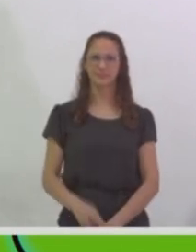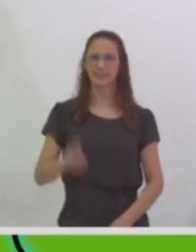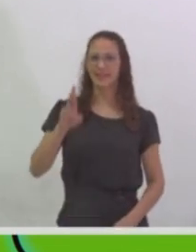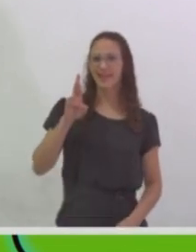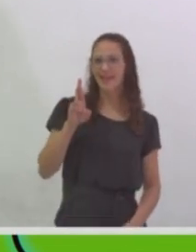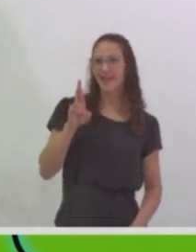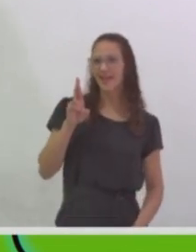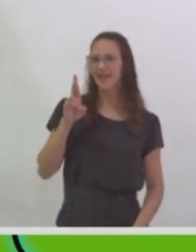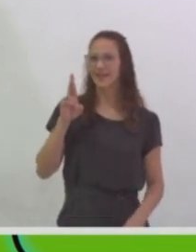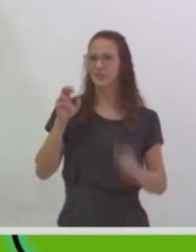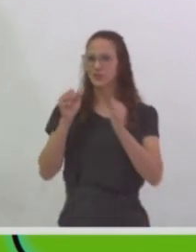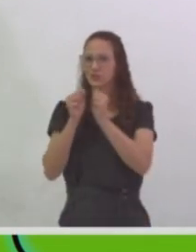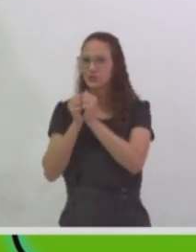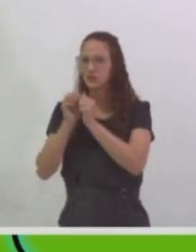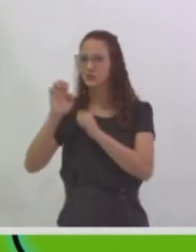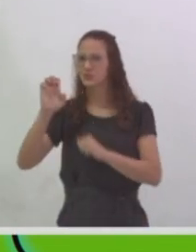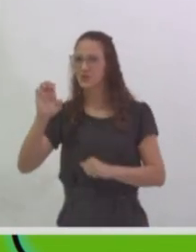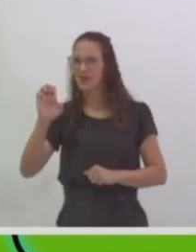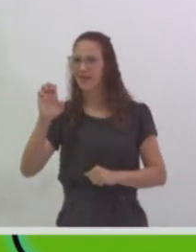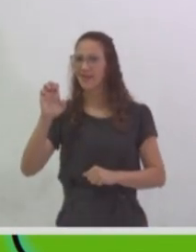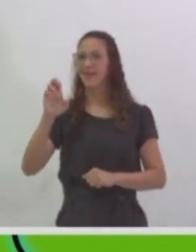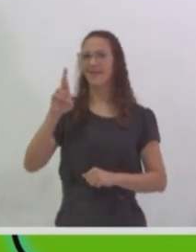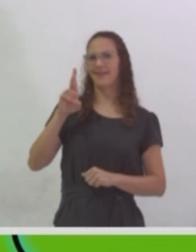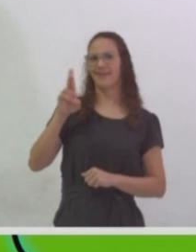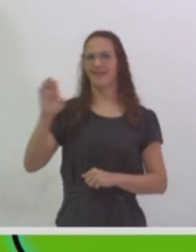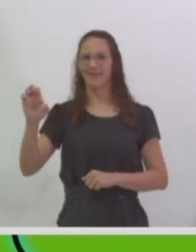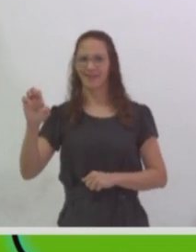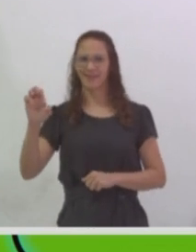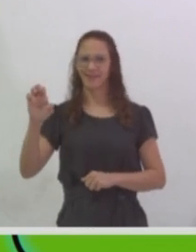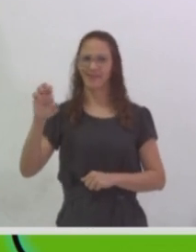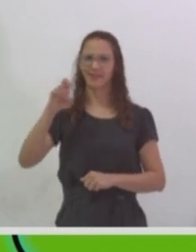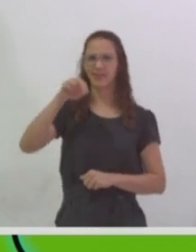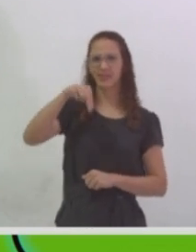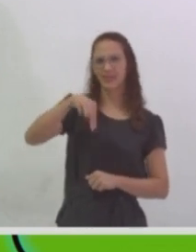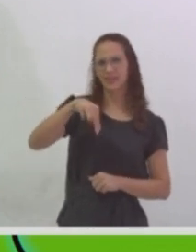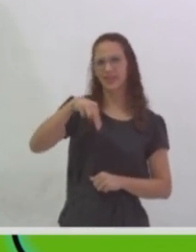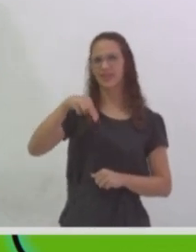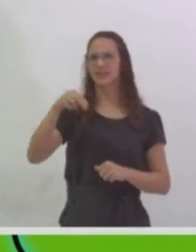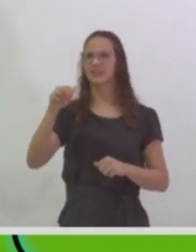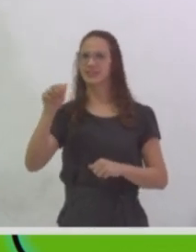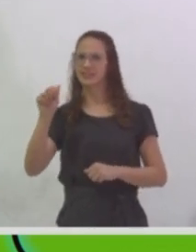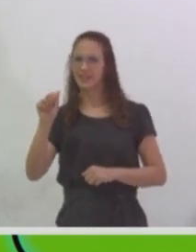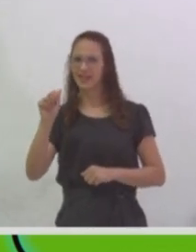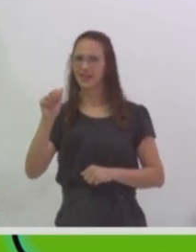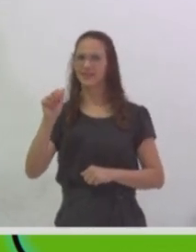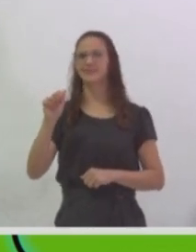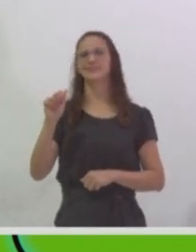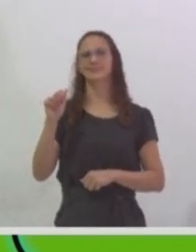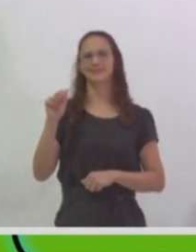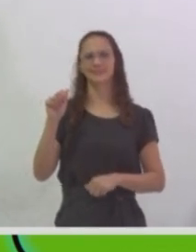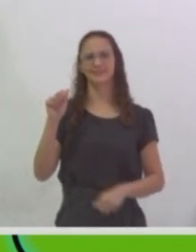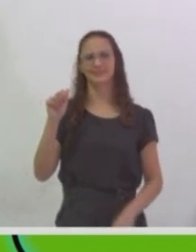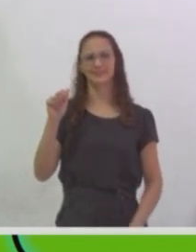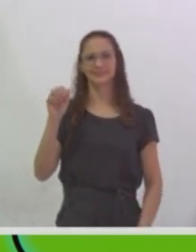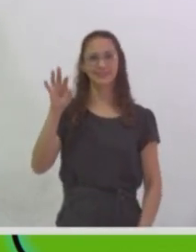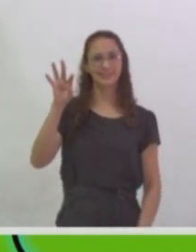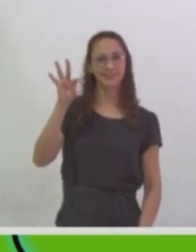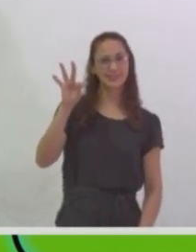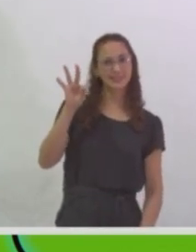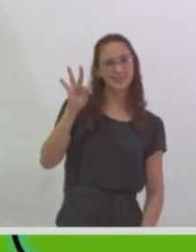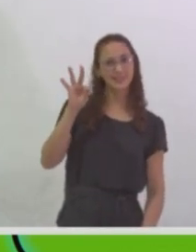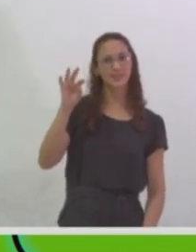E, Ré. N com A, Na. T com